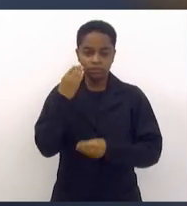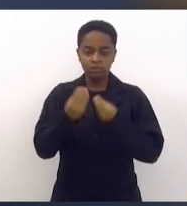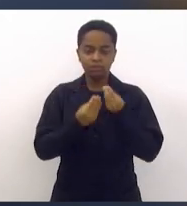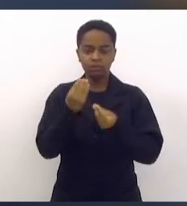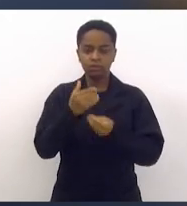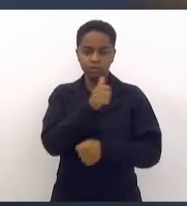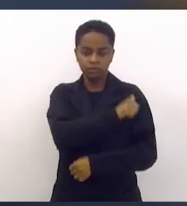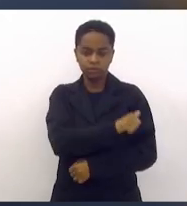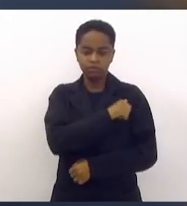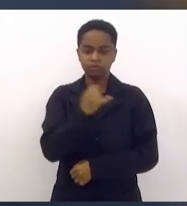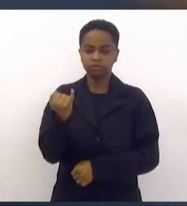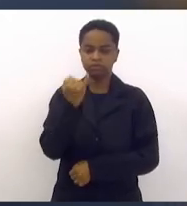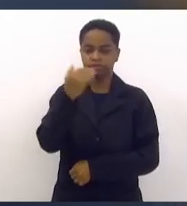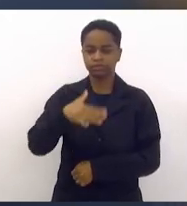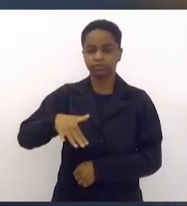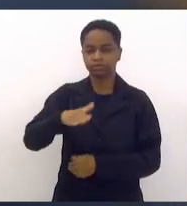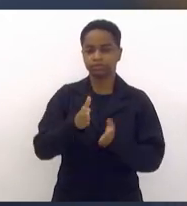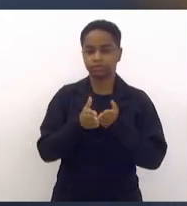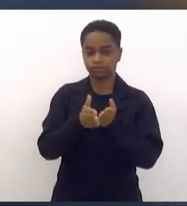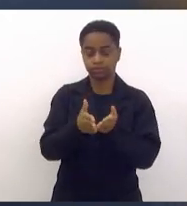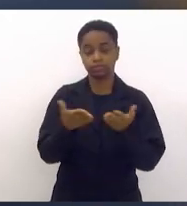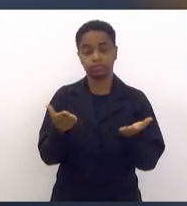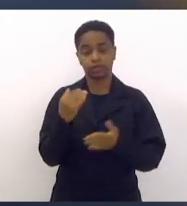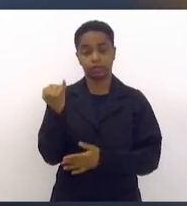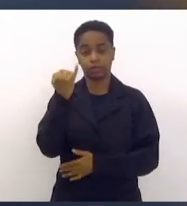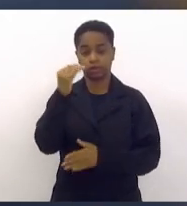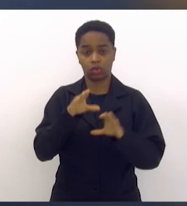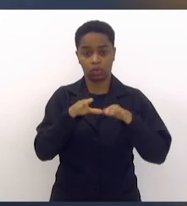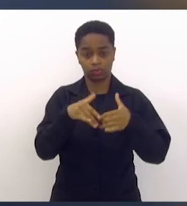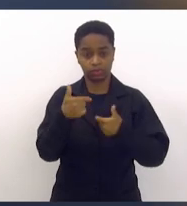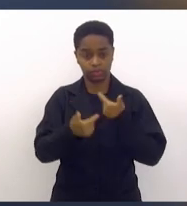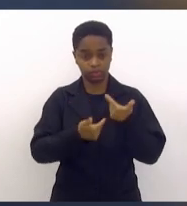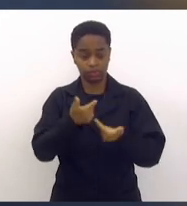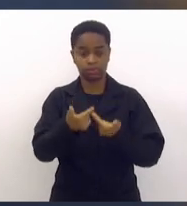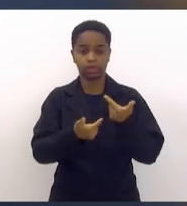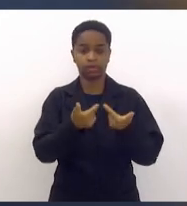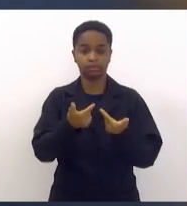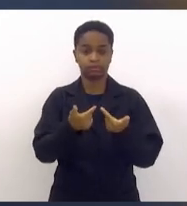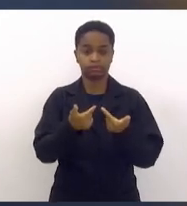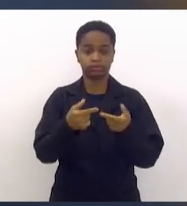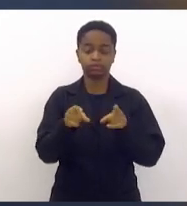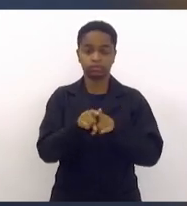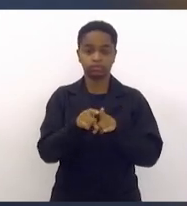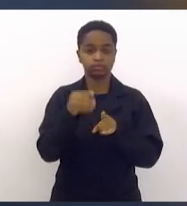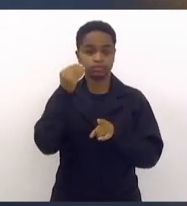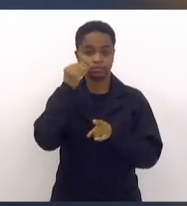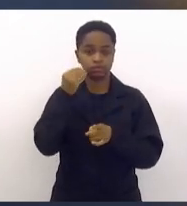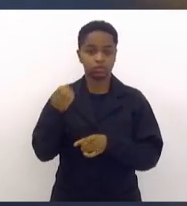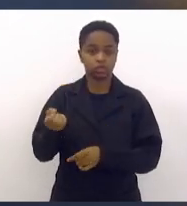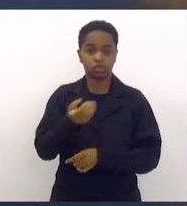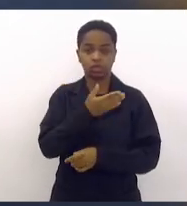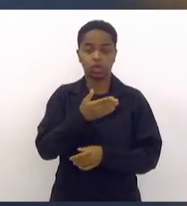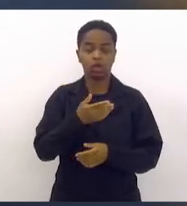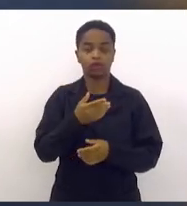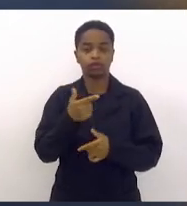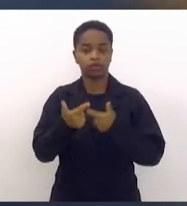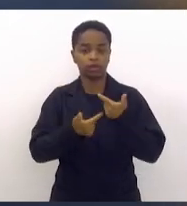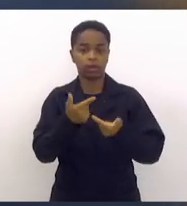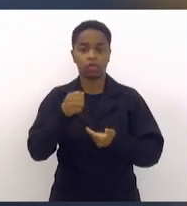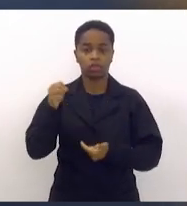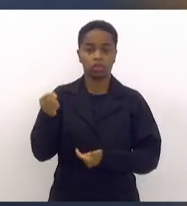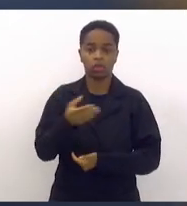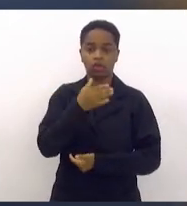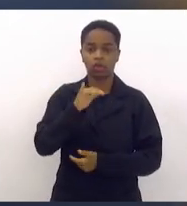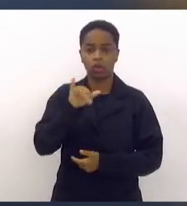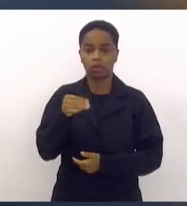naval então a gente acha importante que essa comissão trabalhe no sentido de trazer novos empregos novas oportunidades